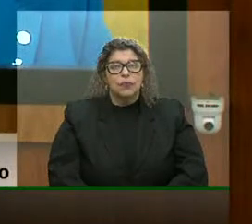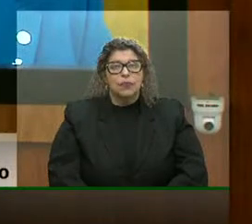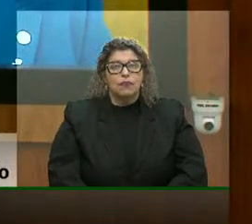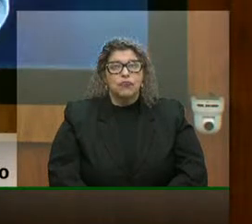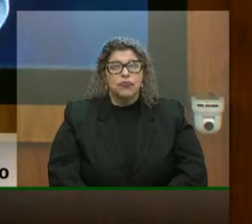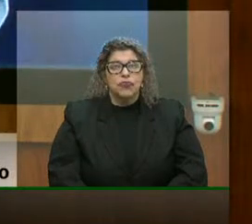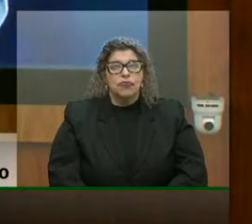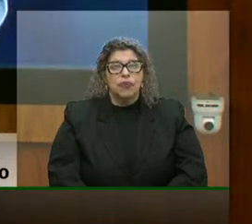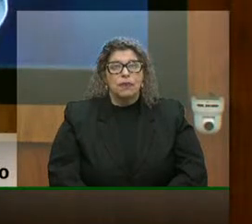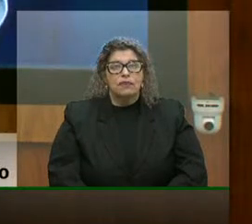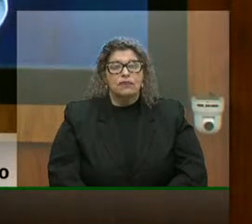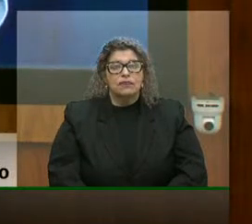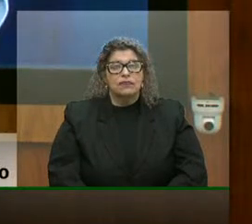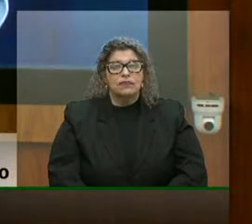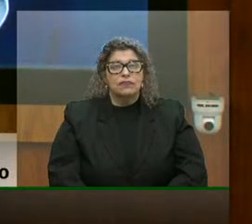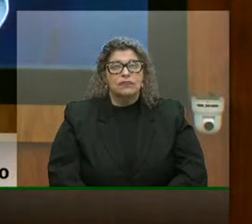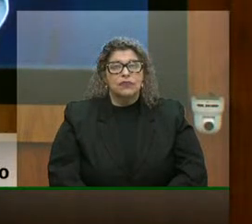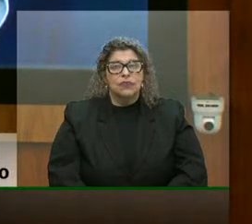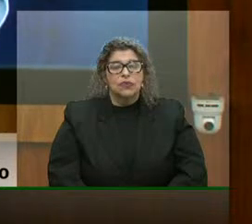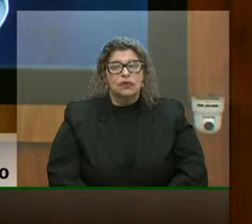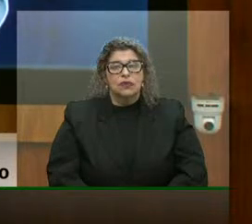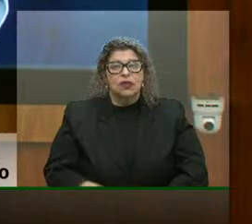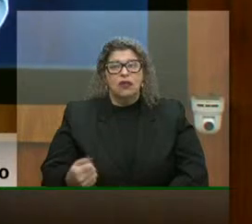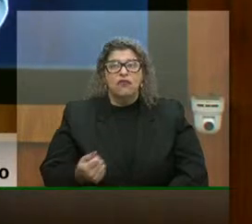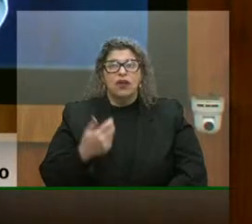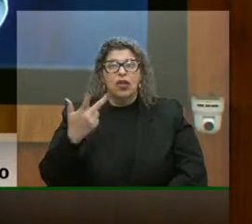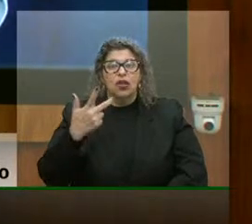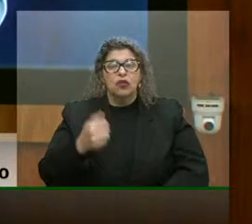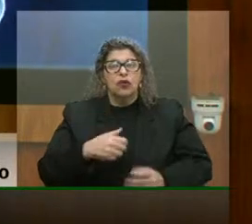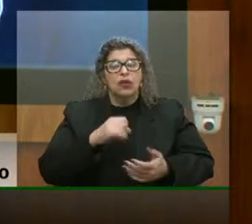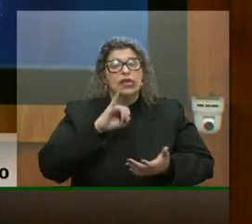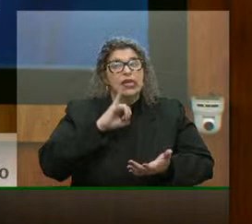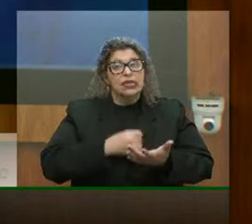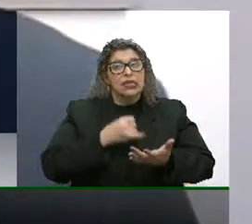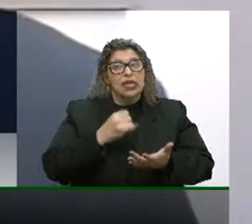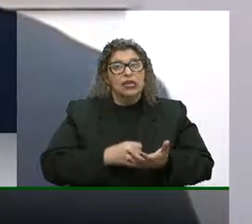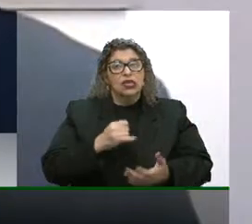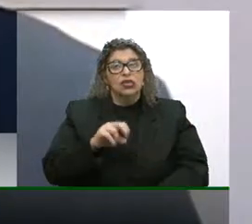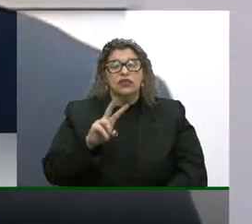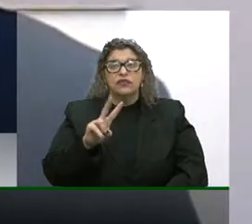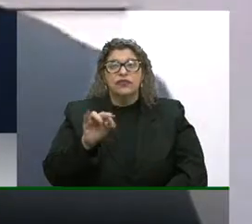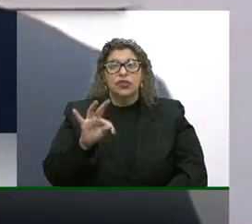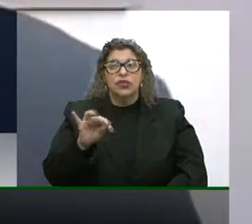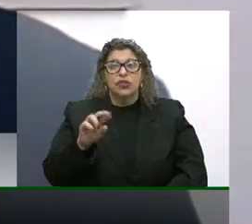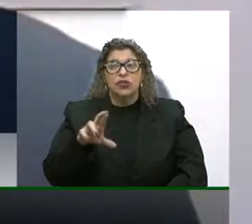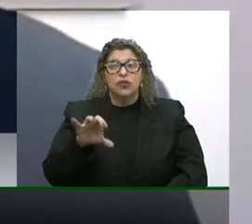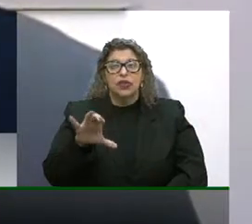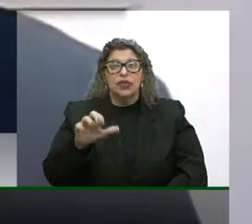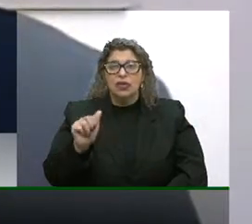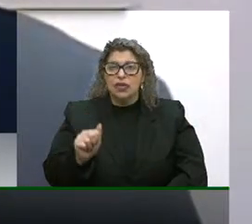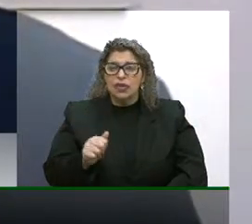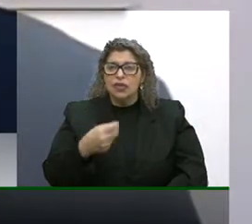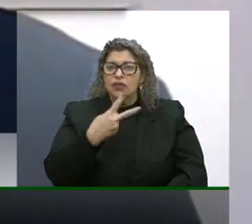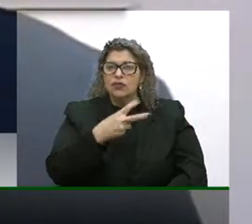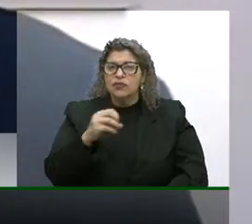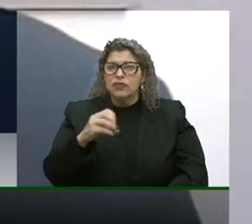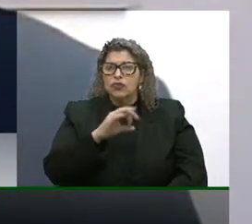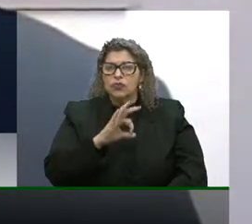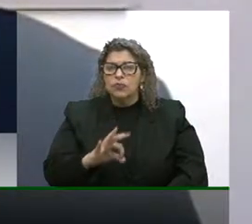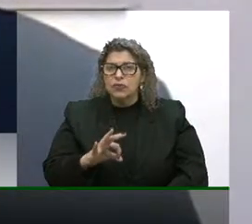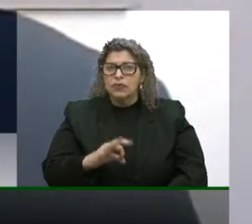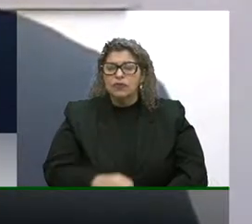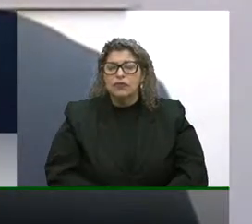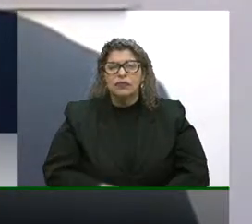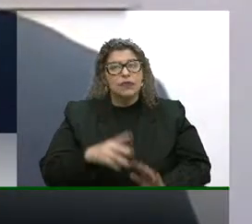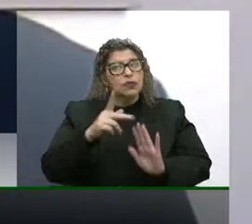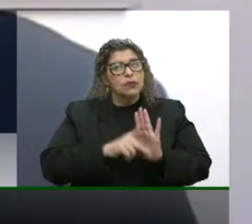só para lembrar, senhor presidente, que o valor da taxa de vistoria, como já tinha dito antes, ele já está contemplado no pagamento dos 20% previsto no